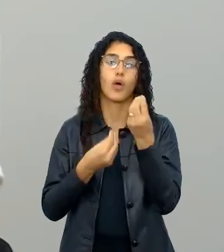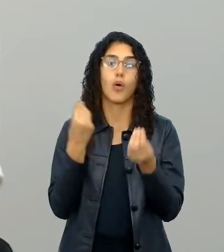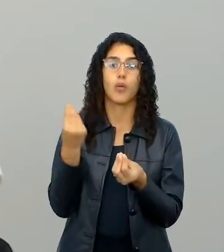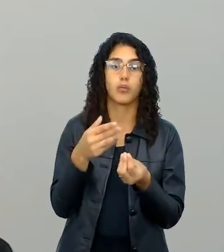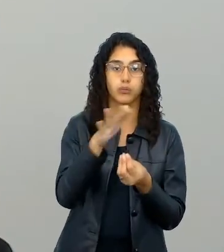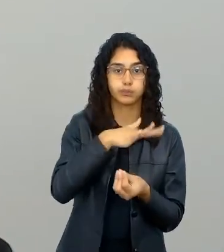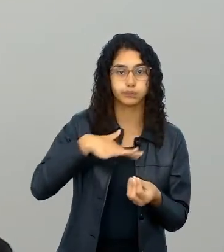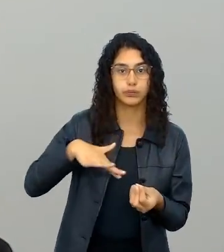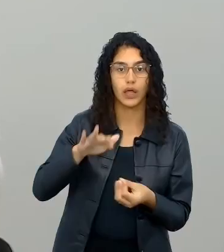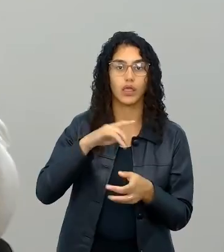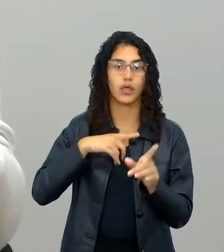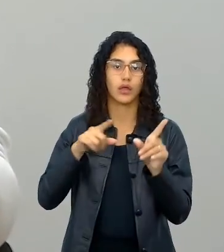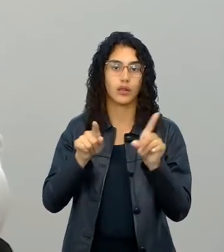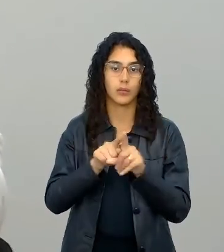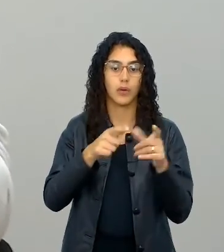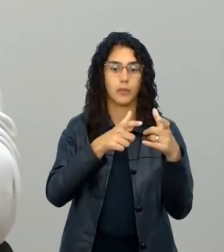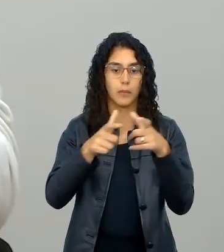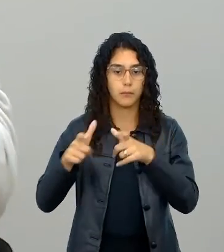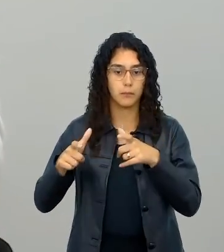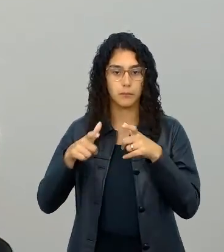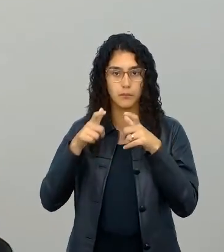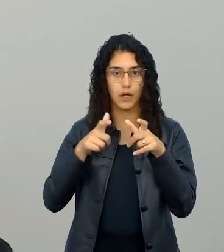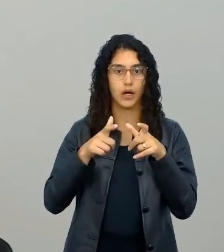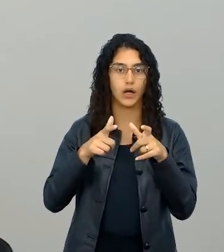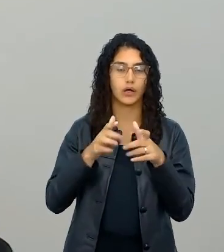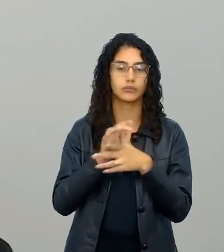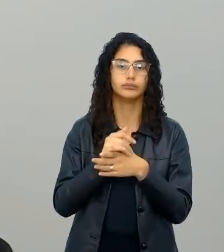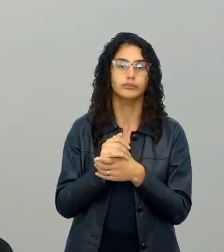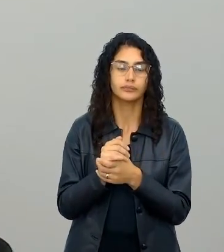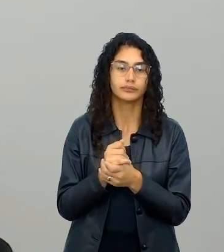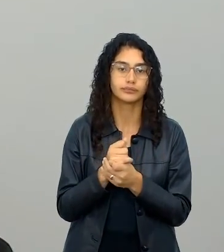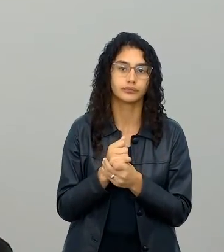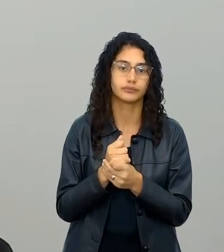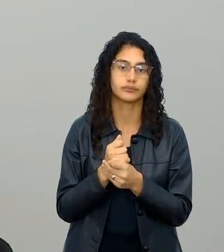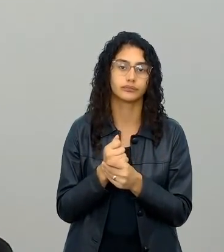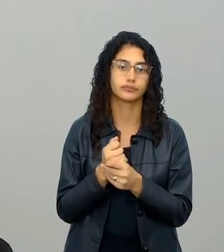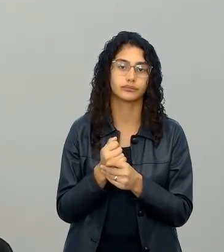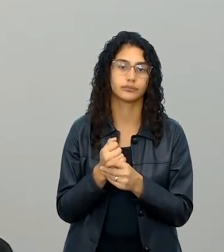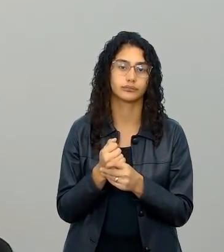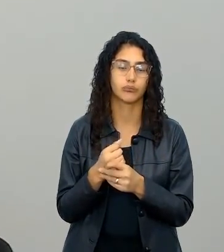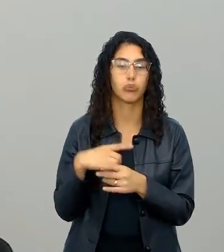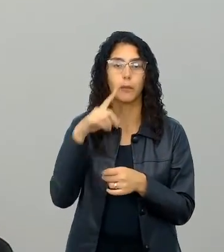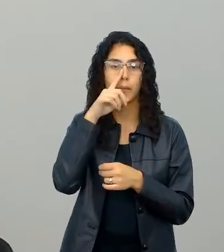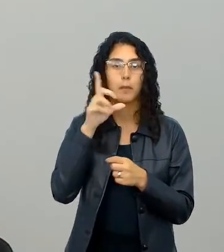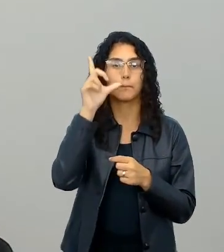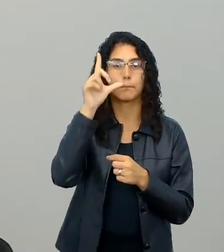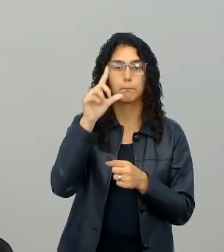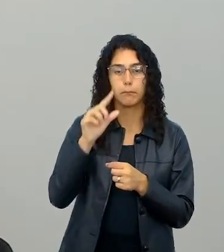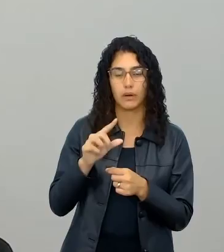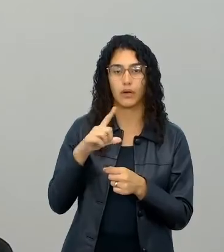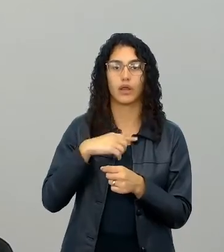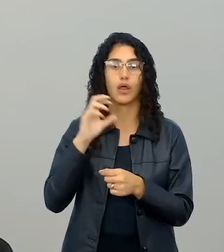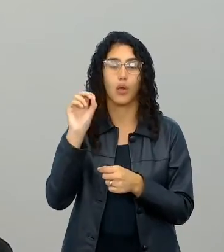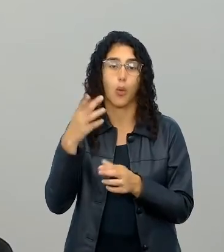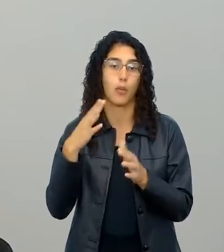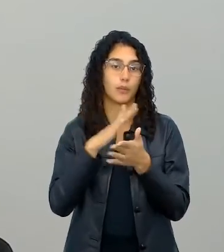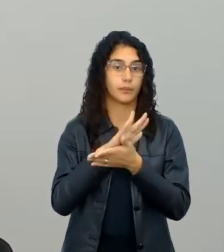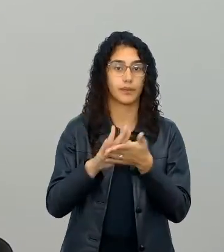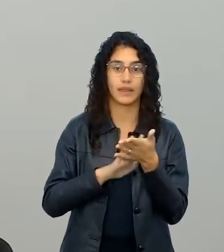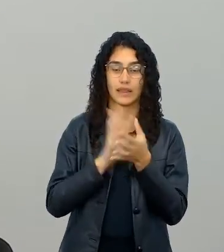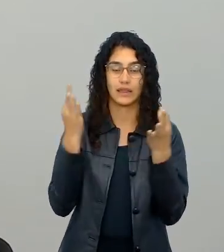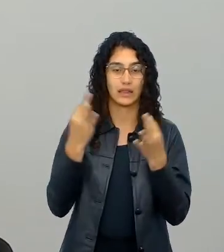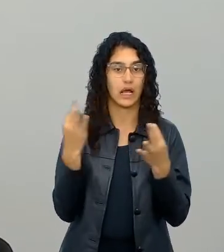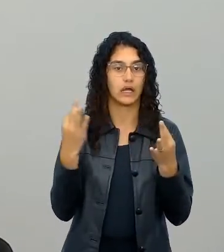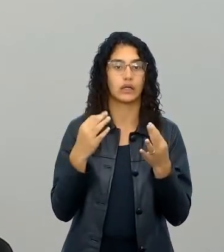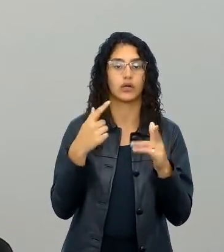esse ambiente ou aquelas residências estão... com risco menores, né, ou ausentes